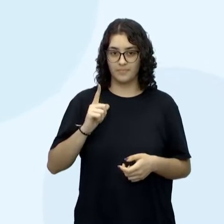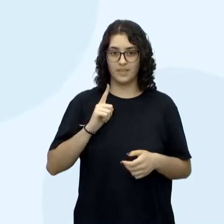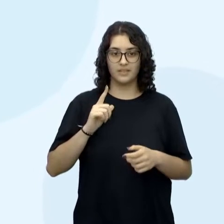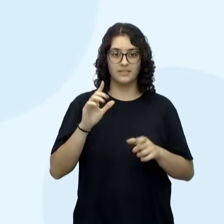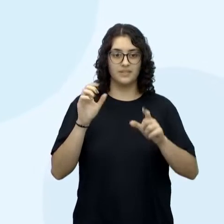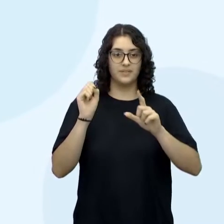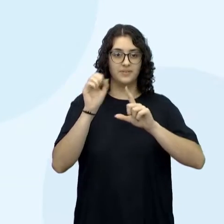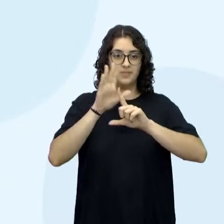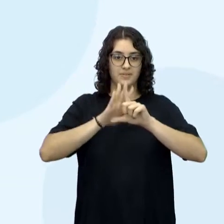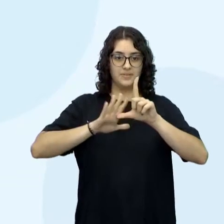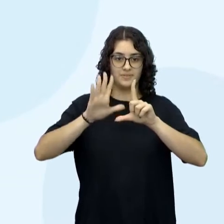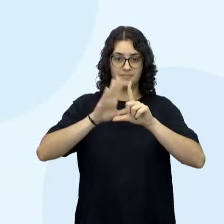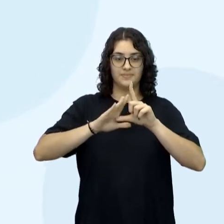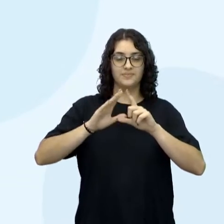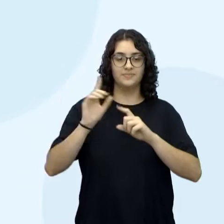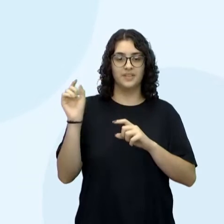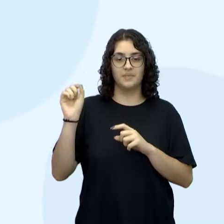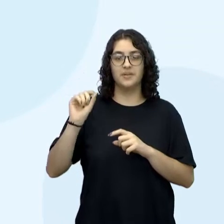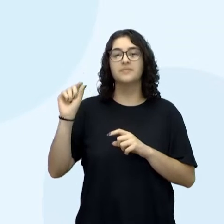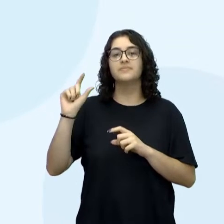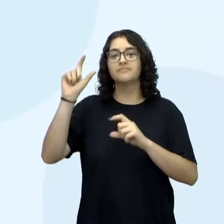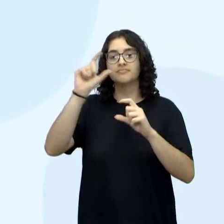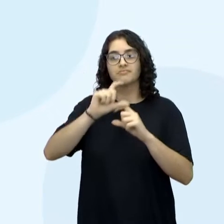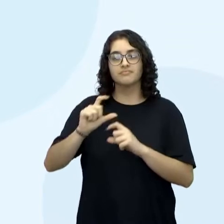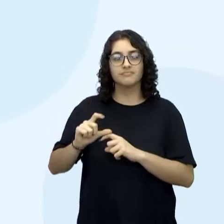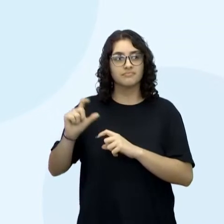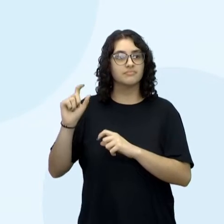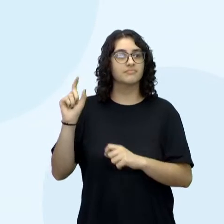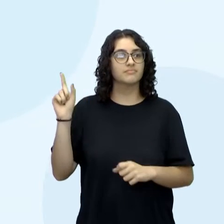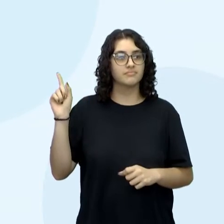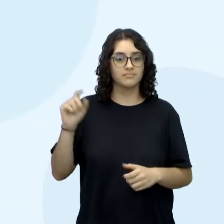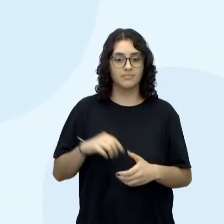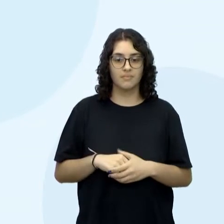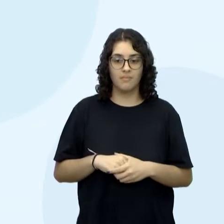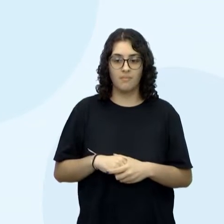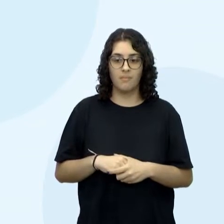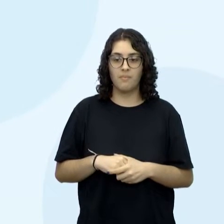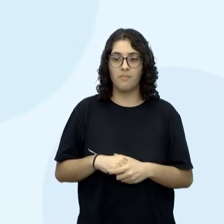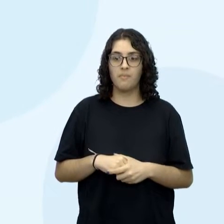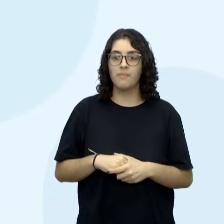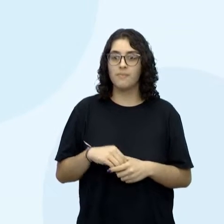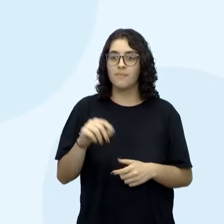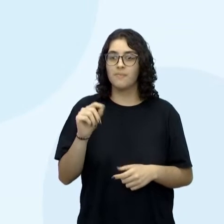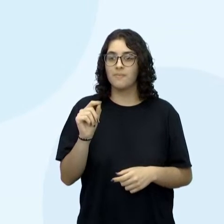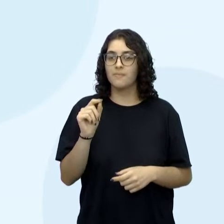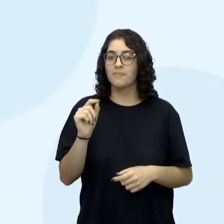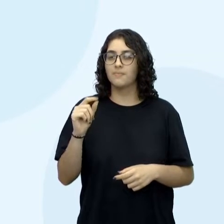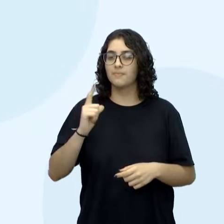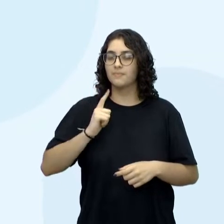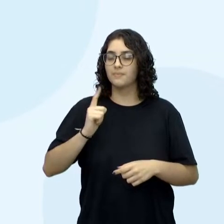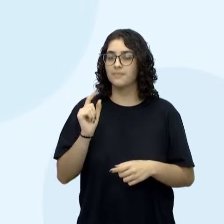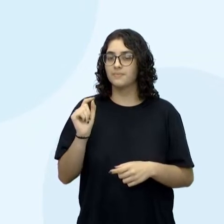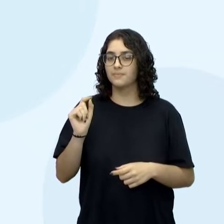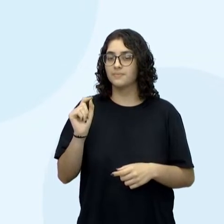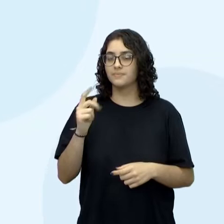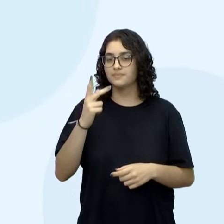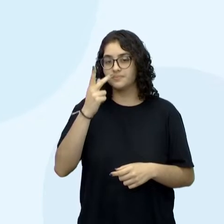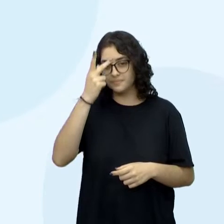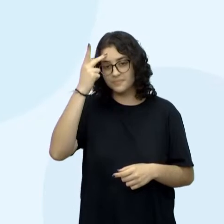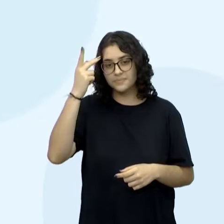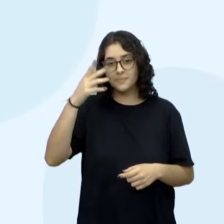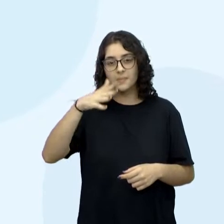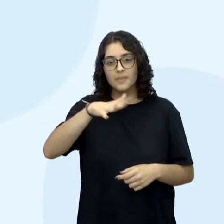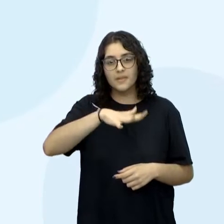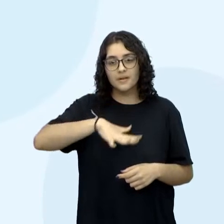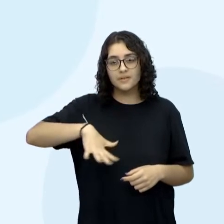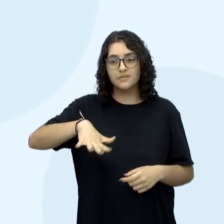grupos étnicos aí existentes no planeta, né? Então a gente tem ali orientais, a gente tem pessoas que